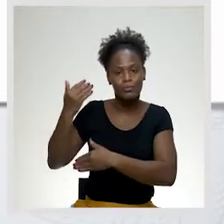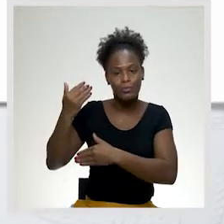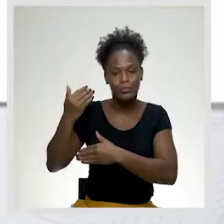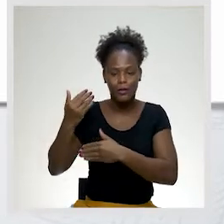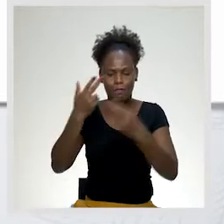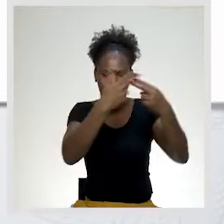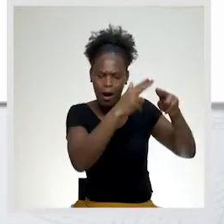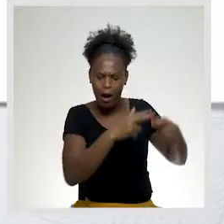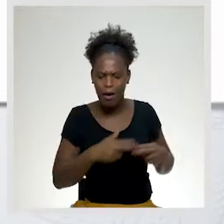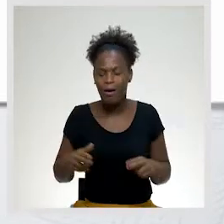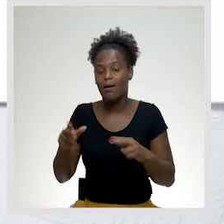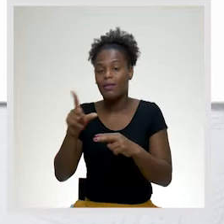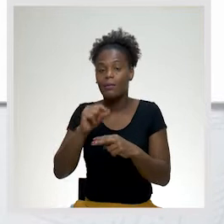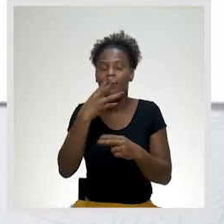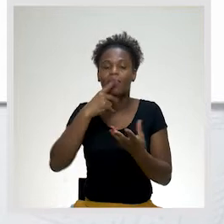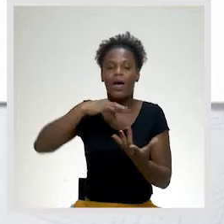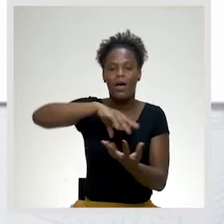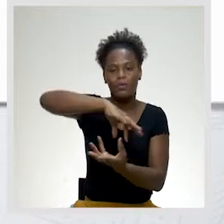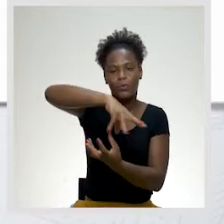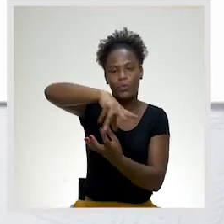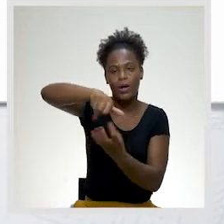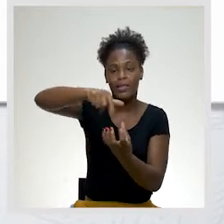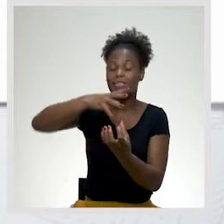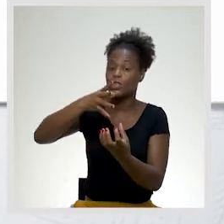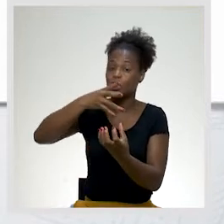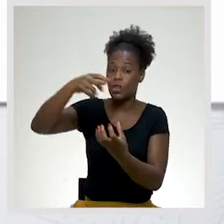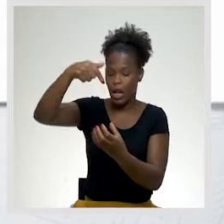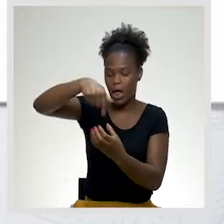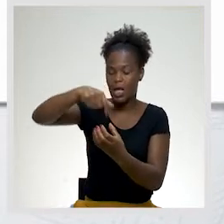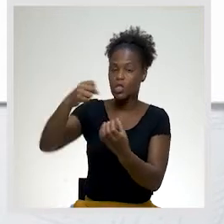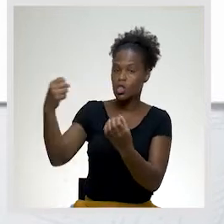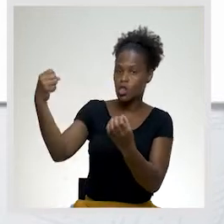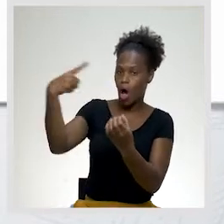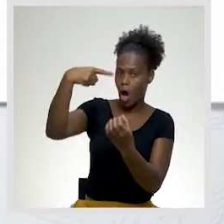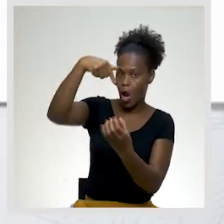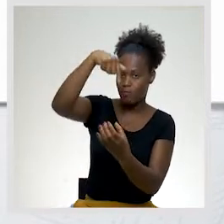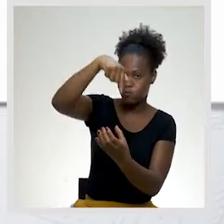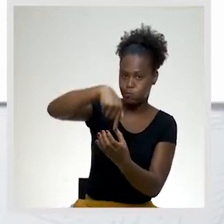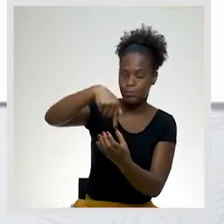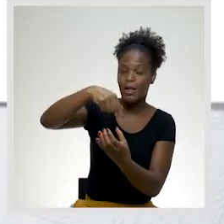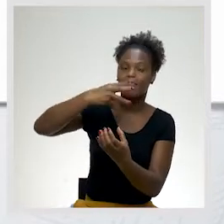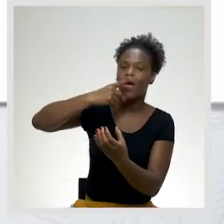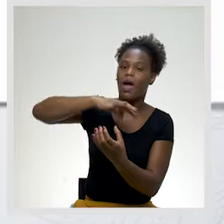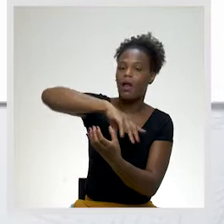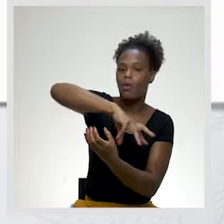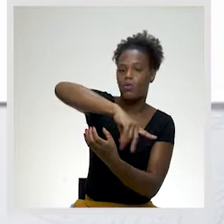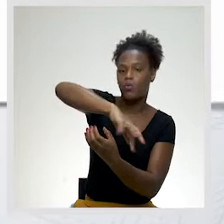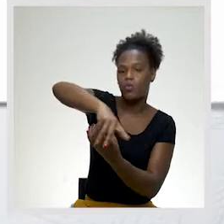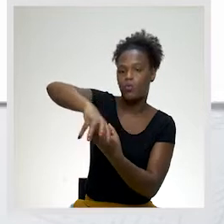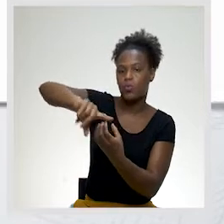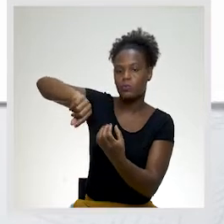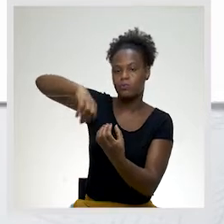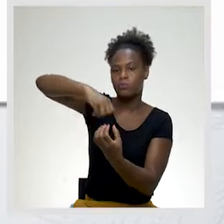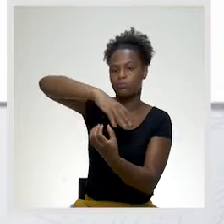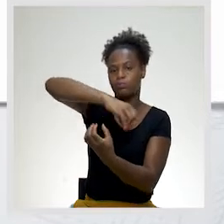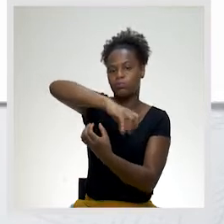vales. A Terra gira em torno do Sol e de si mesmo, comprovando a teoria heliocêntrica de